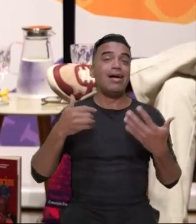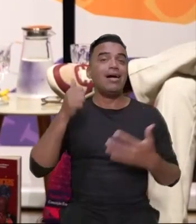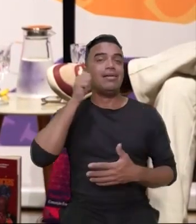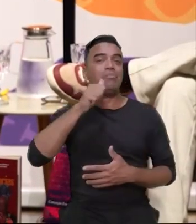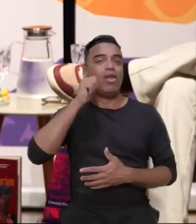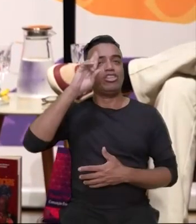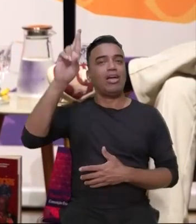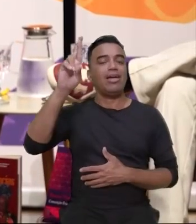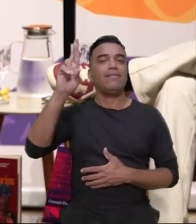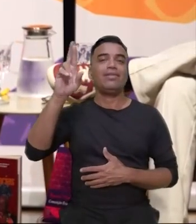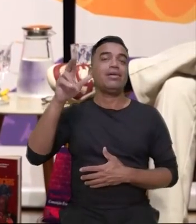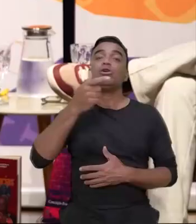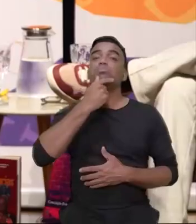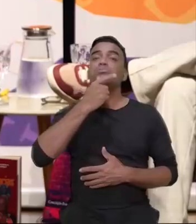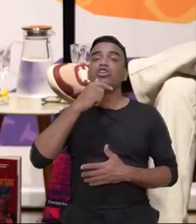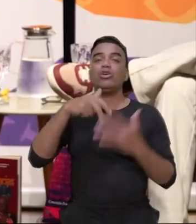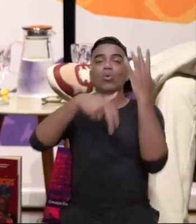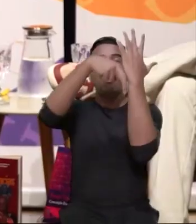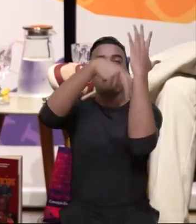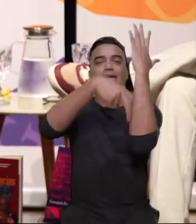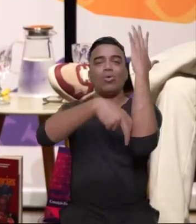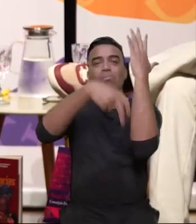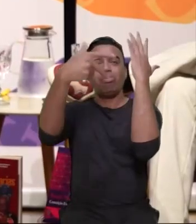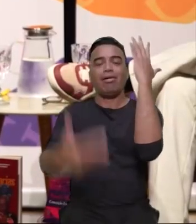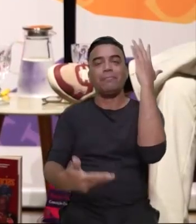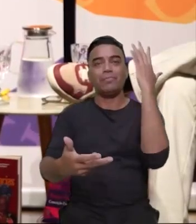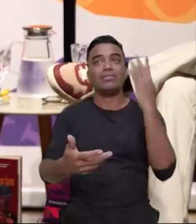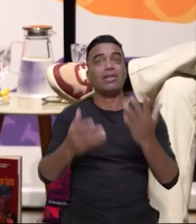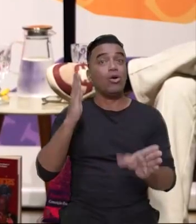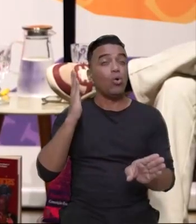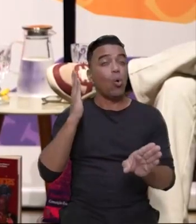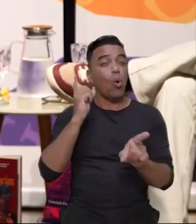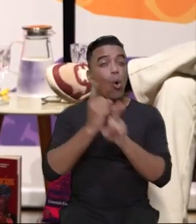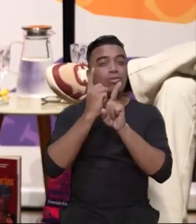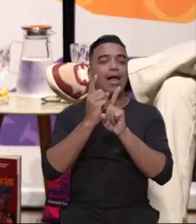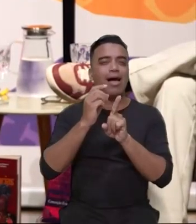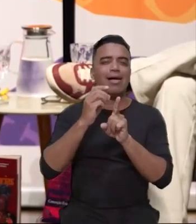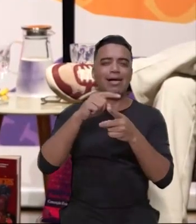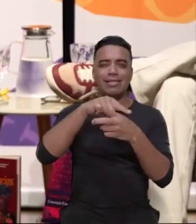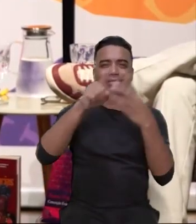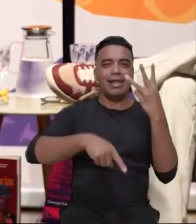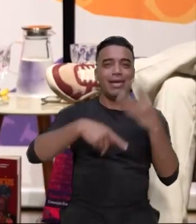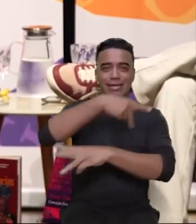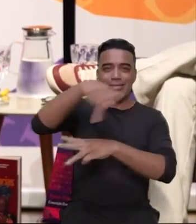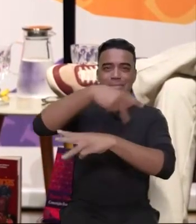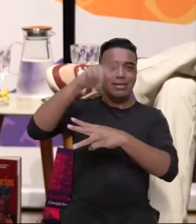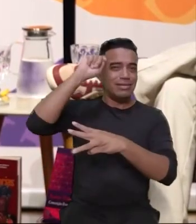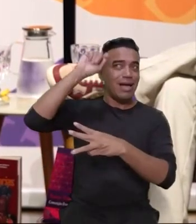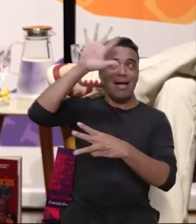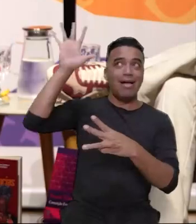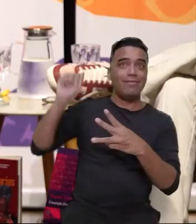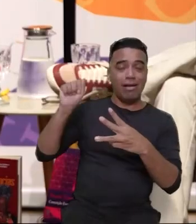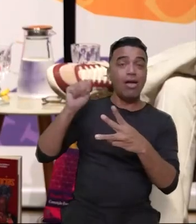outros momentos, de encontrar com Mirtes, inclusive numa viagem em 3 países africanos. Então,